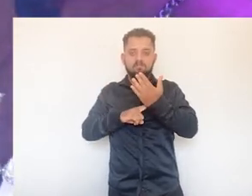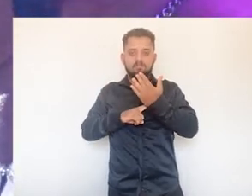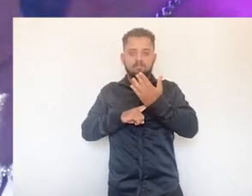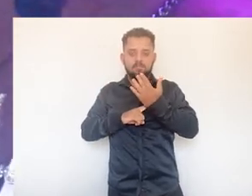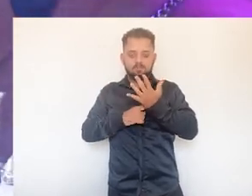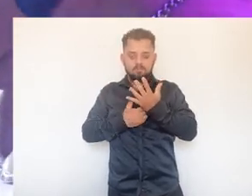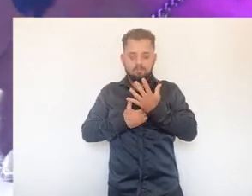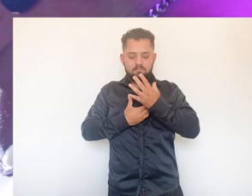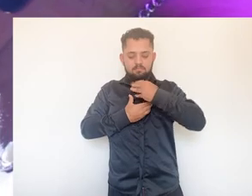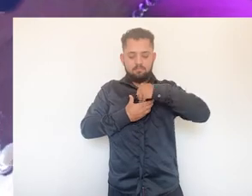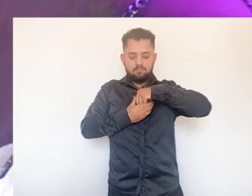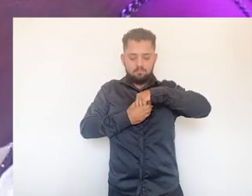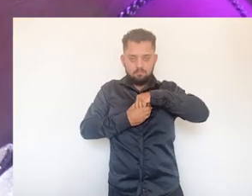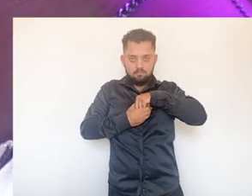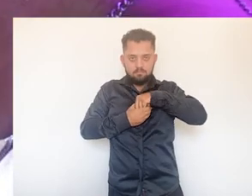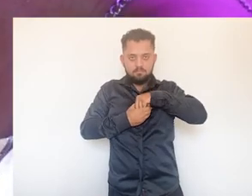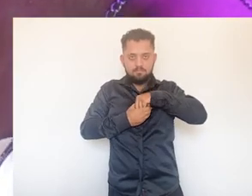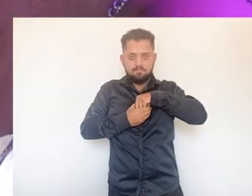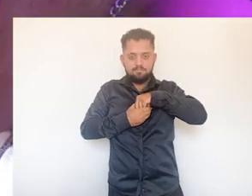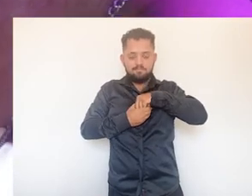atravessa.